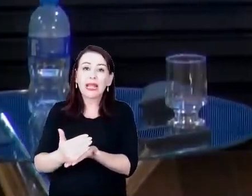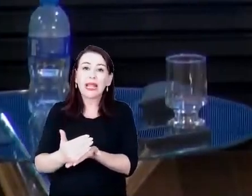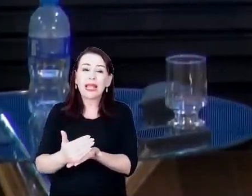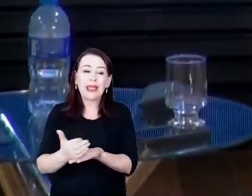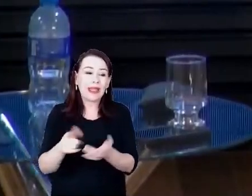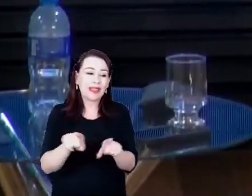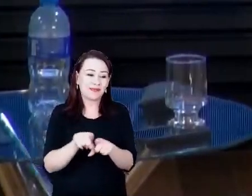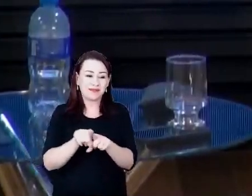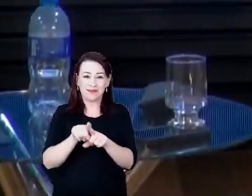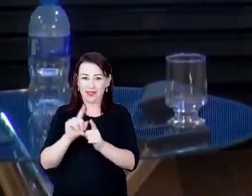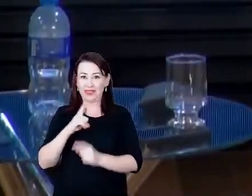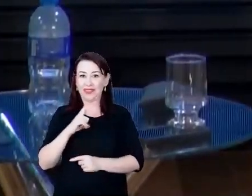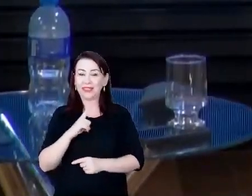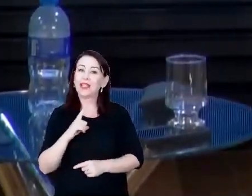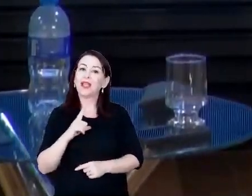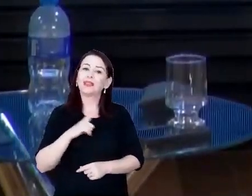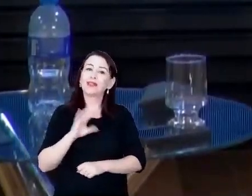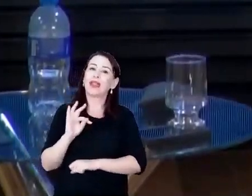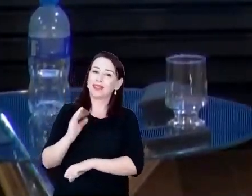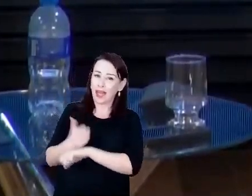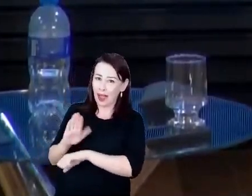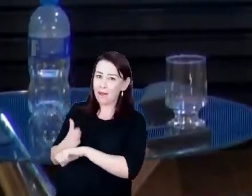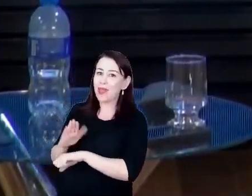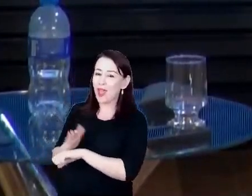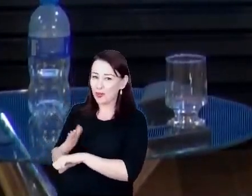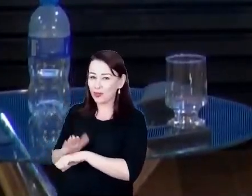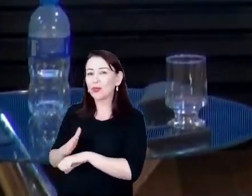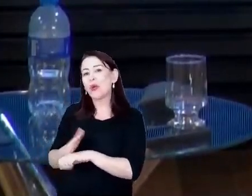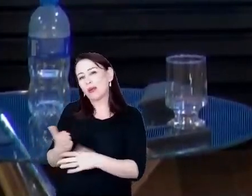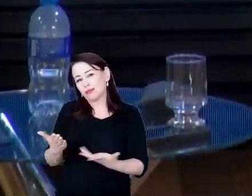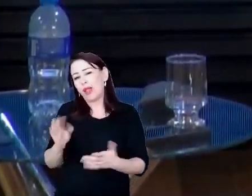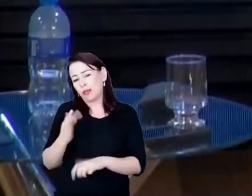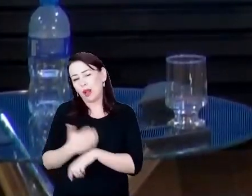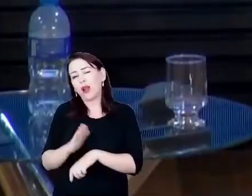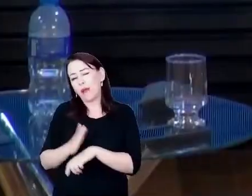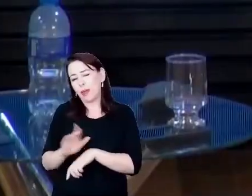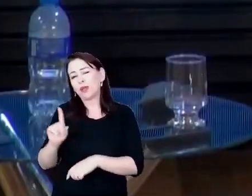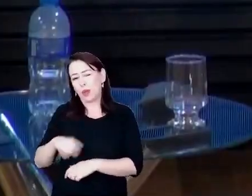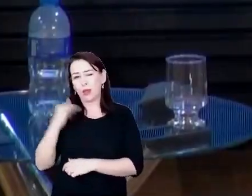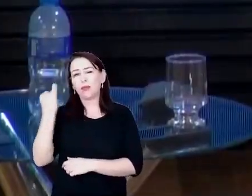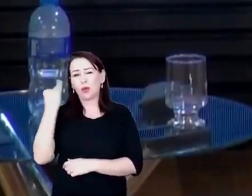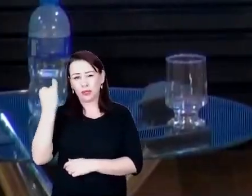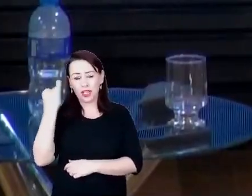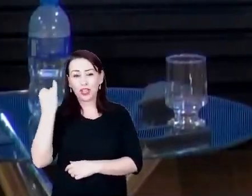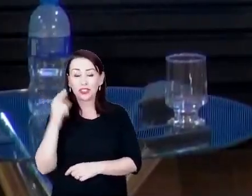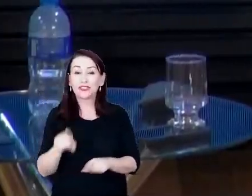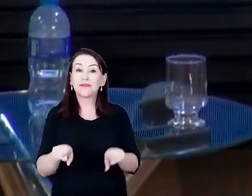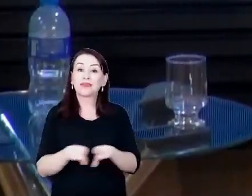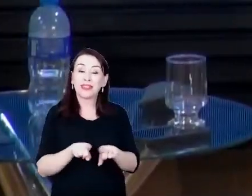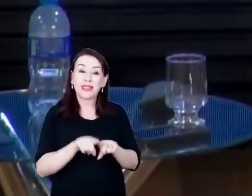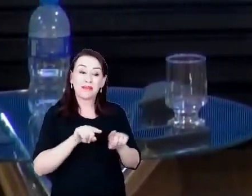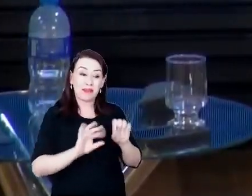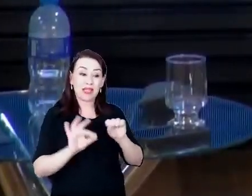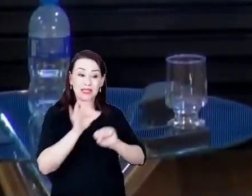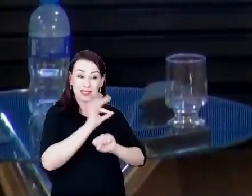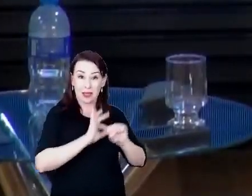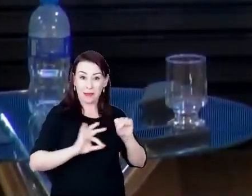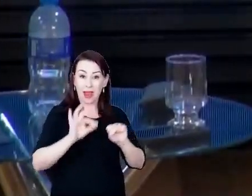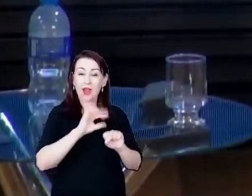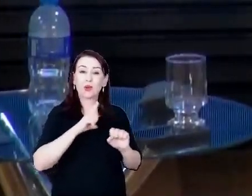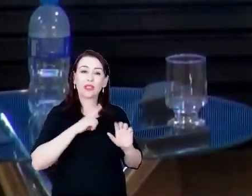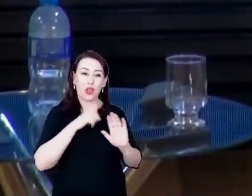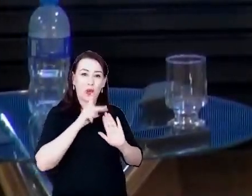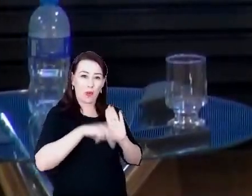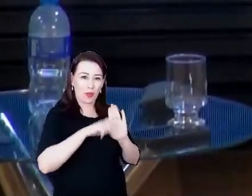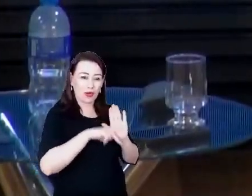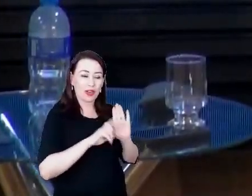né, a gente tem os treinamentos, né, que eu acho que é uma fase importante, né, e a Samarco tem um programa muito interessante, que é o Programa de Gestão do